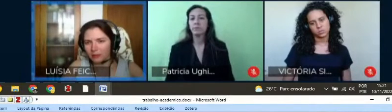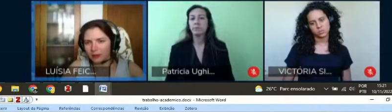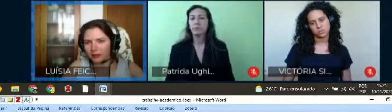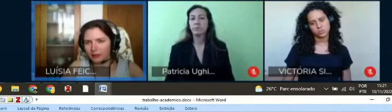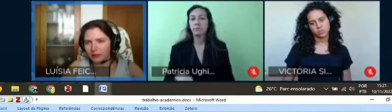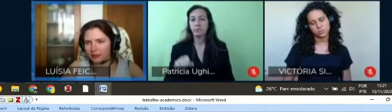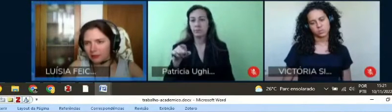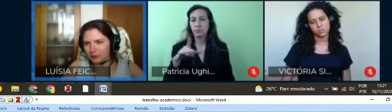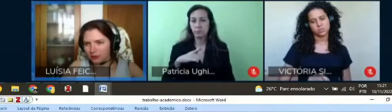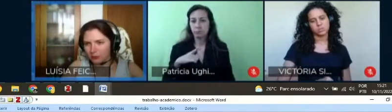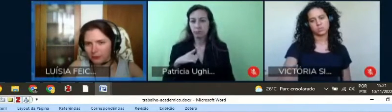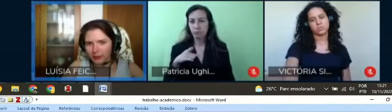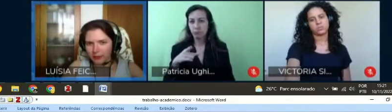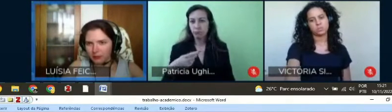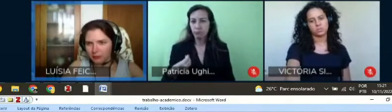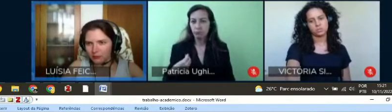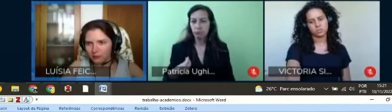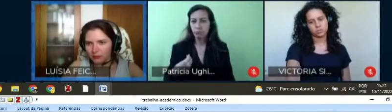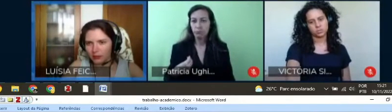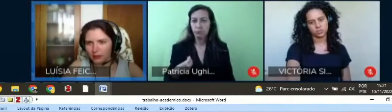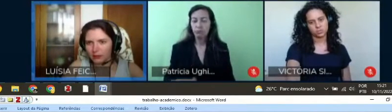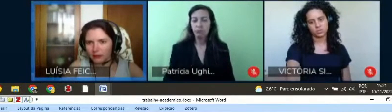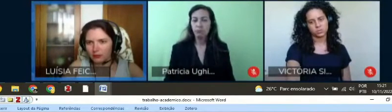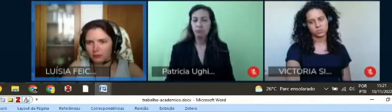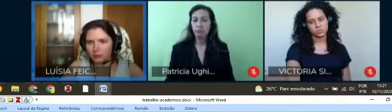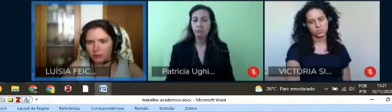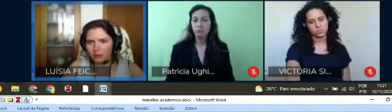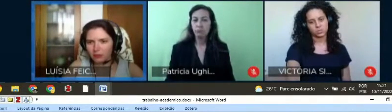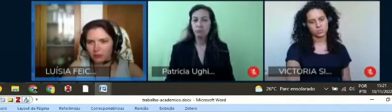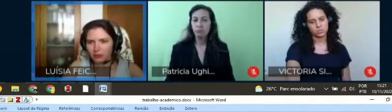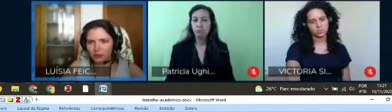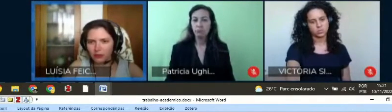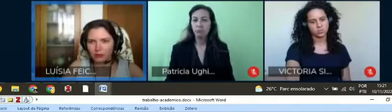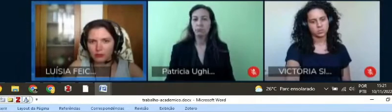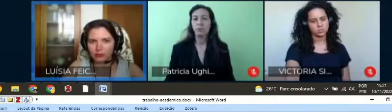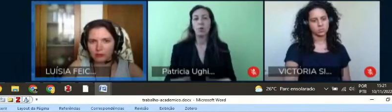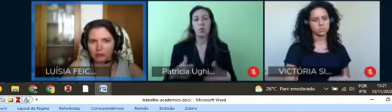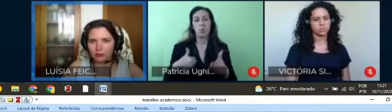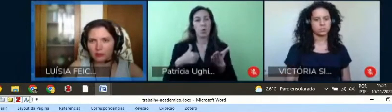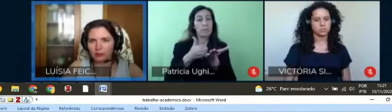O número da página está nos acompanhando. Desde o momento que